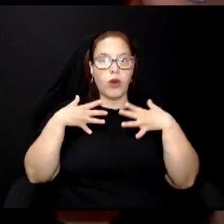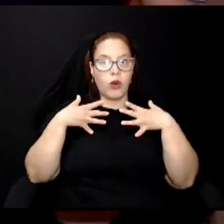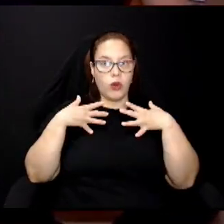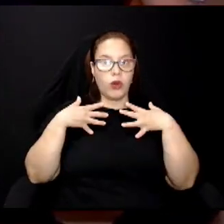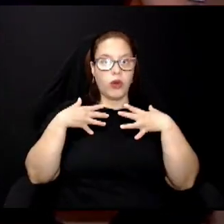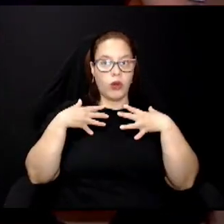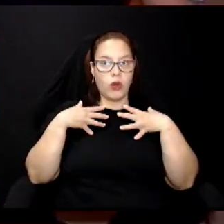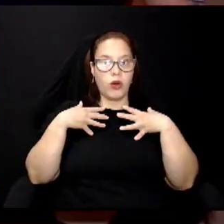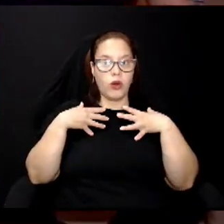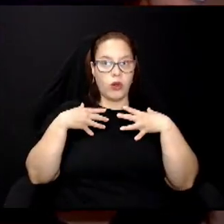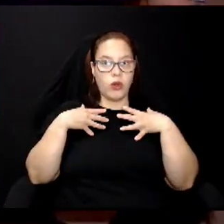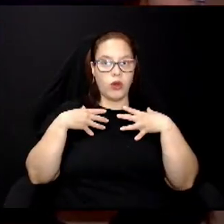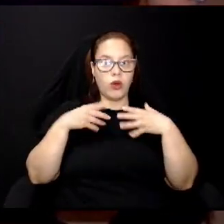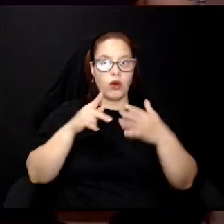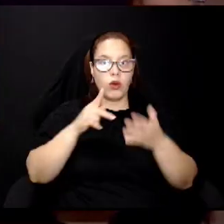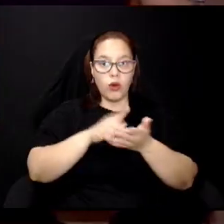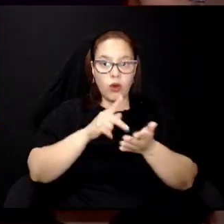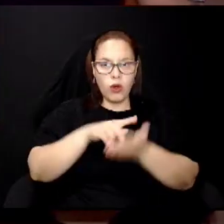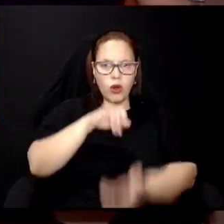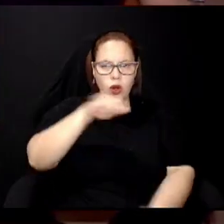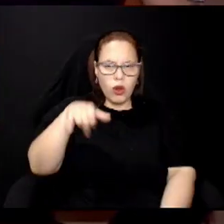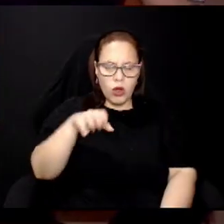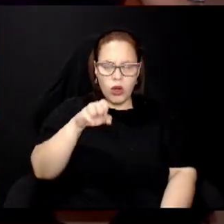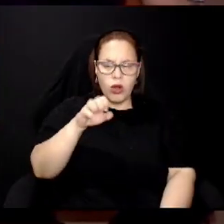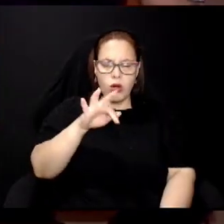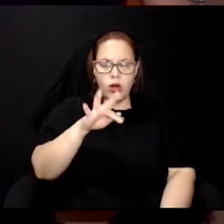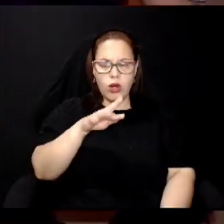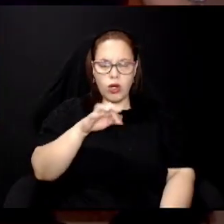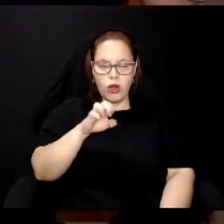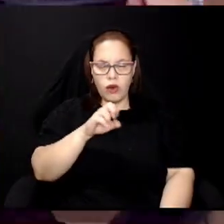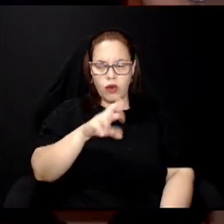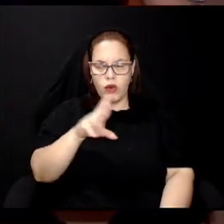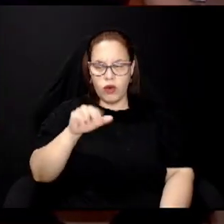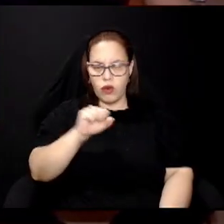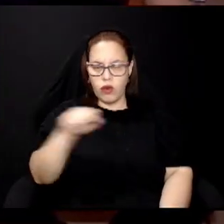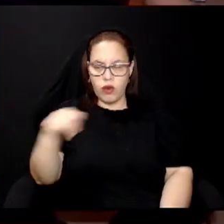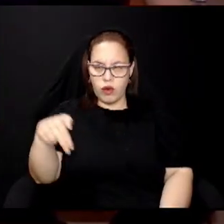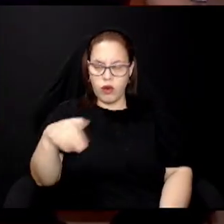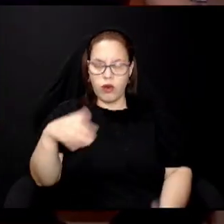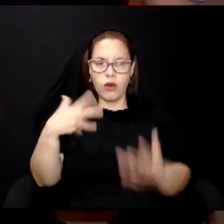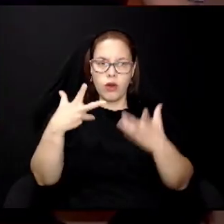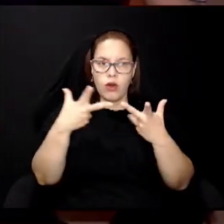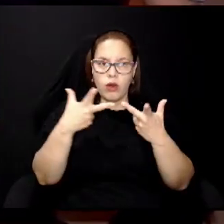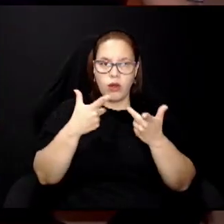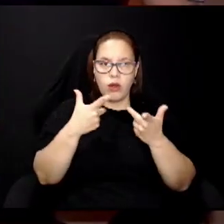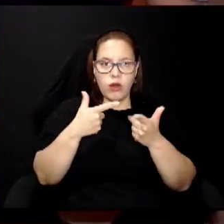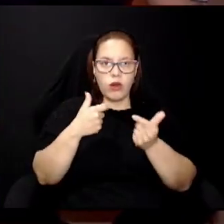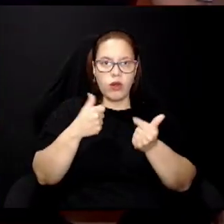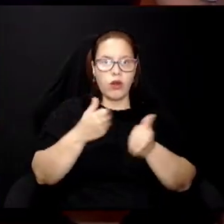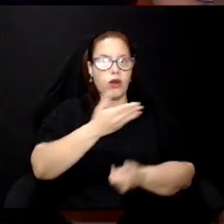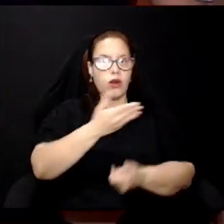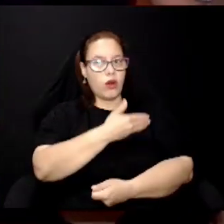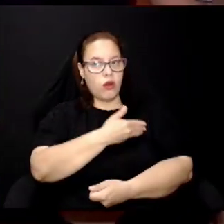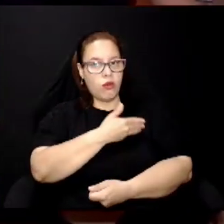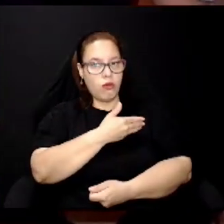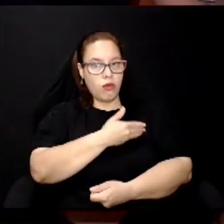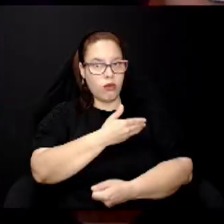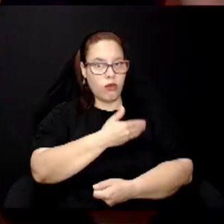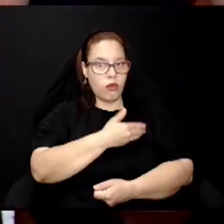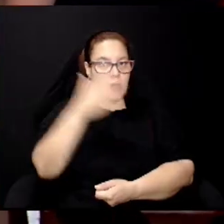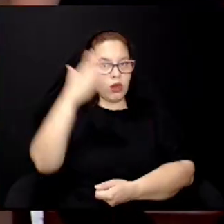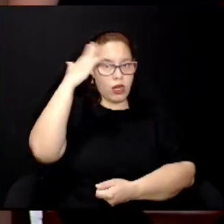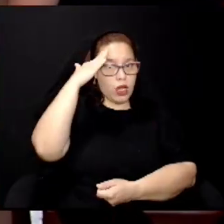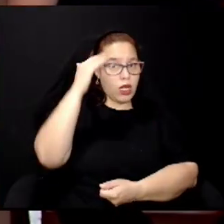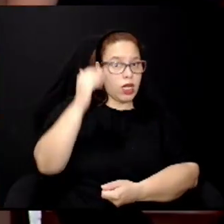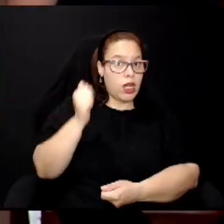fato do Jefferson ter uma história de vida muito bonita. E eu acabei me tornando amigo dele e sabendo